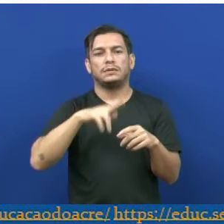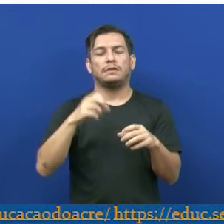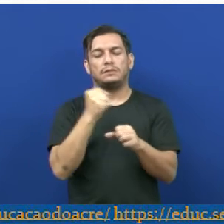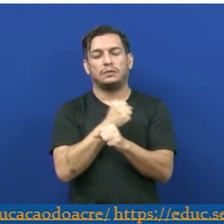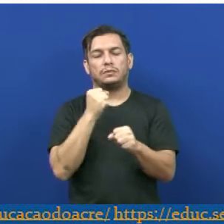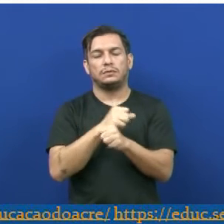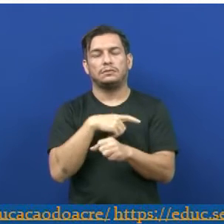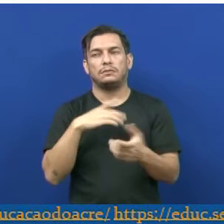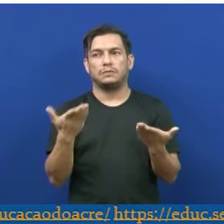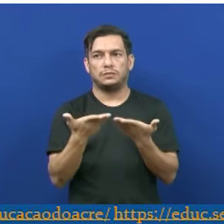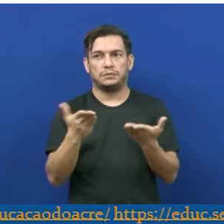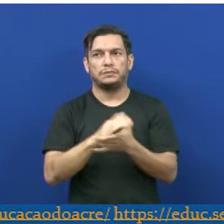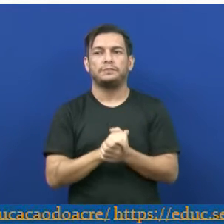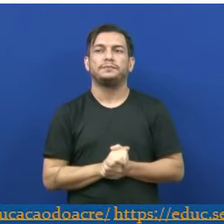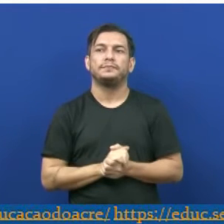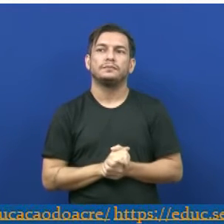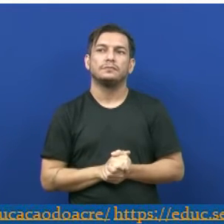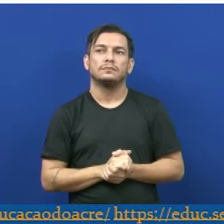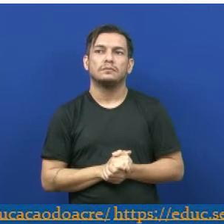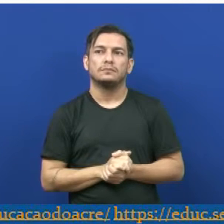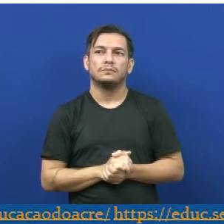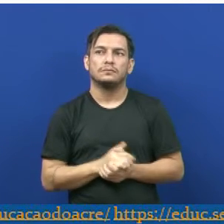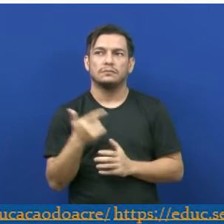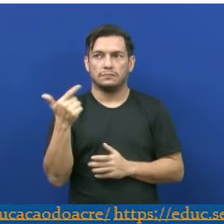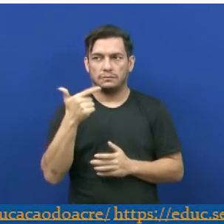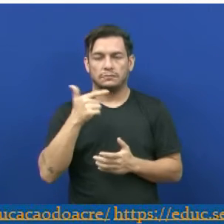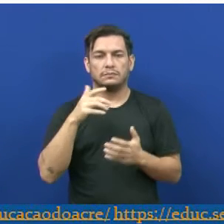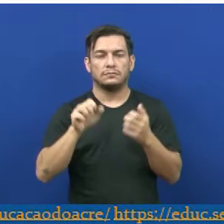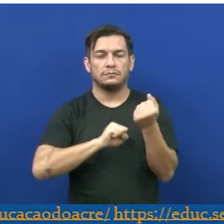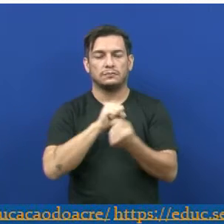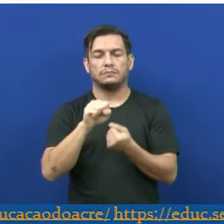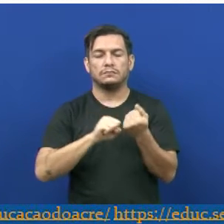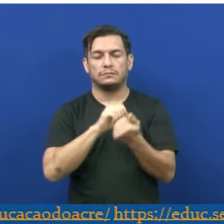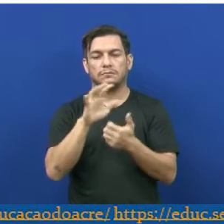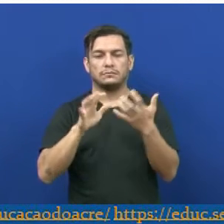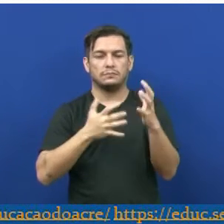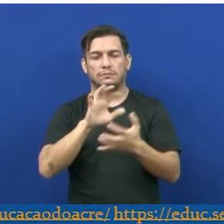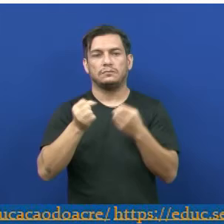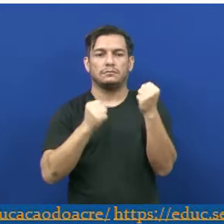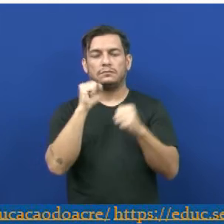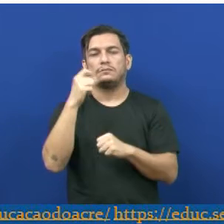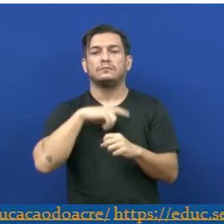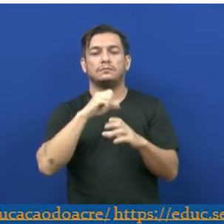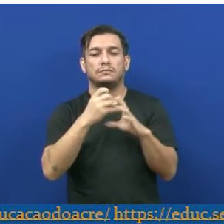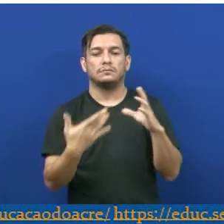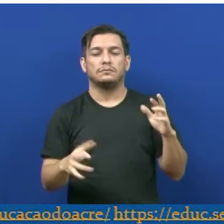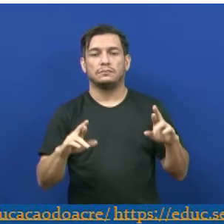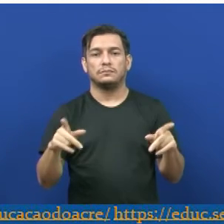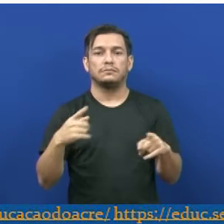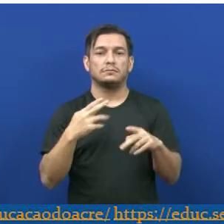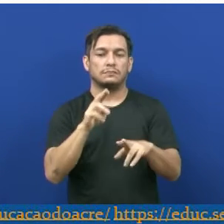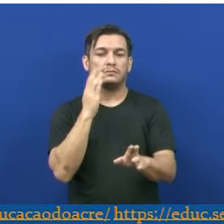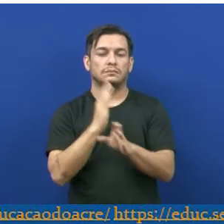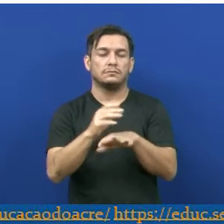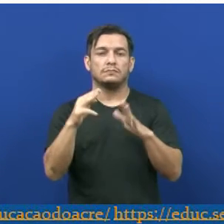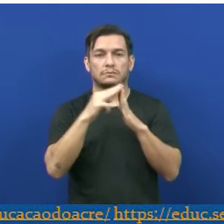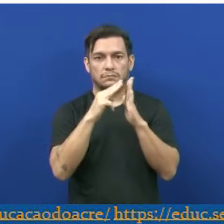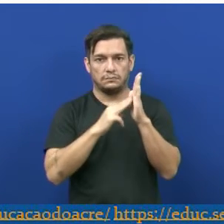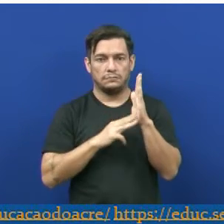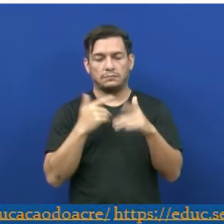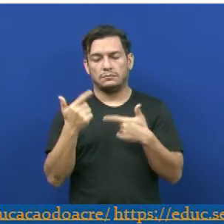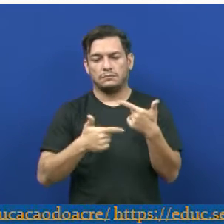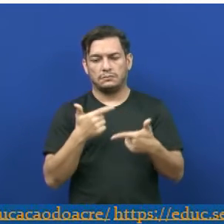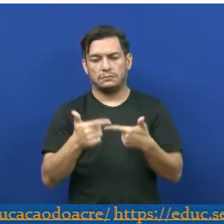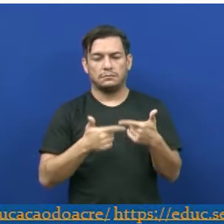construções que nós temos hoje. A segunda revolução industrial ela tem uma característica diferente pelos seus métodos de trabalho, novos métodos de